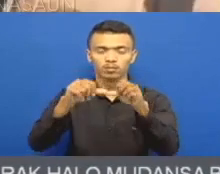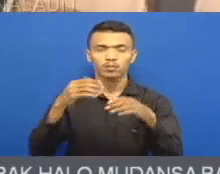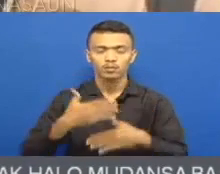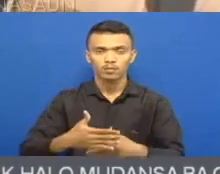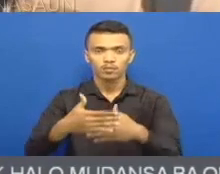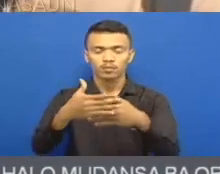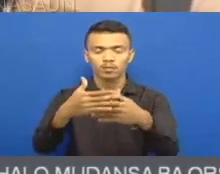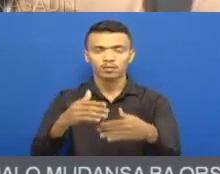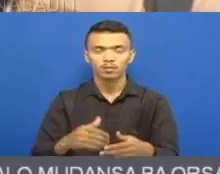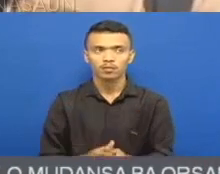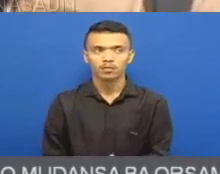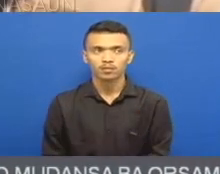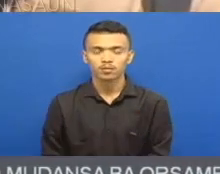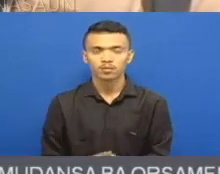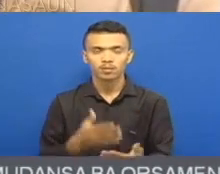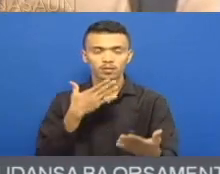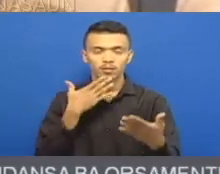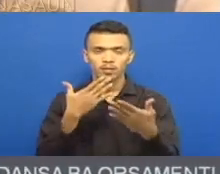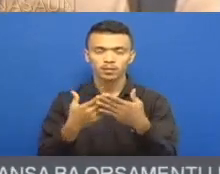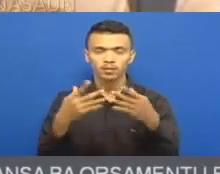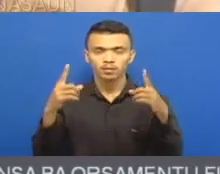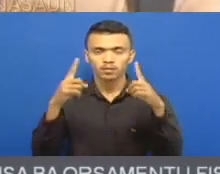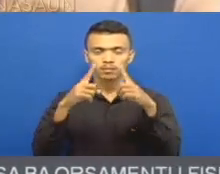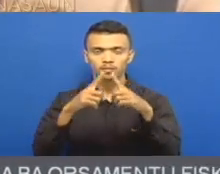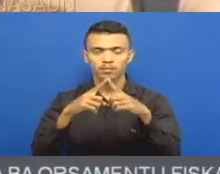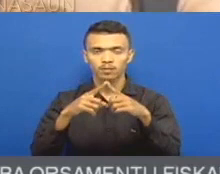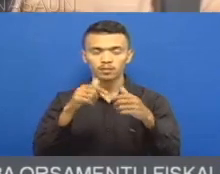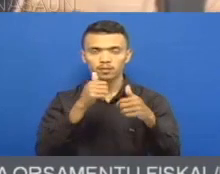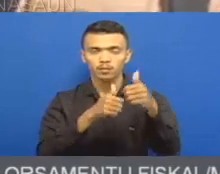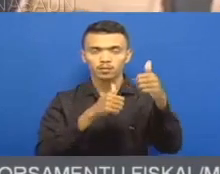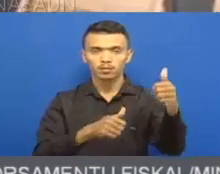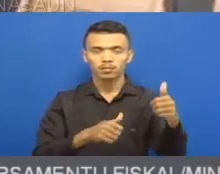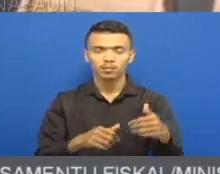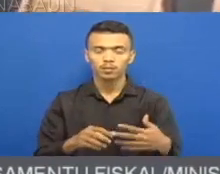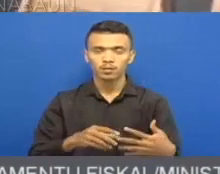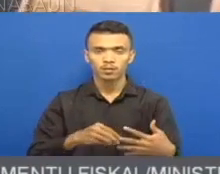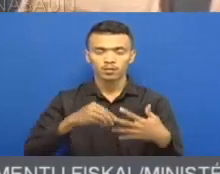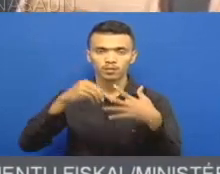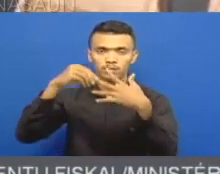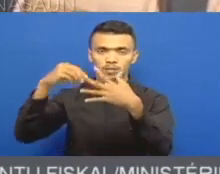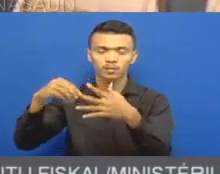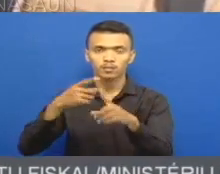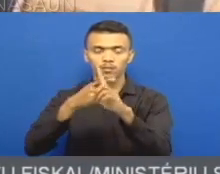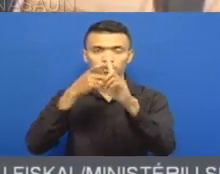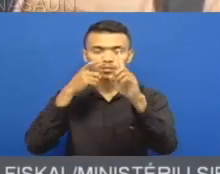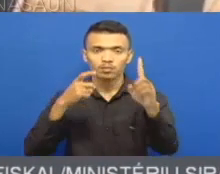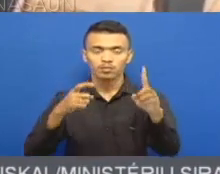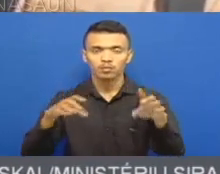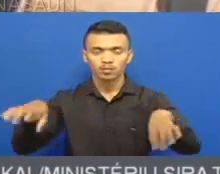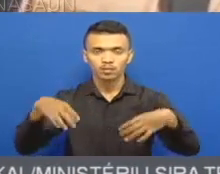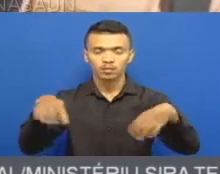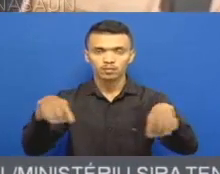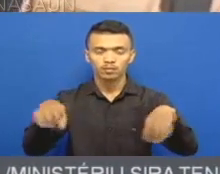lar. Ida ne garante qualidade ba projeto de ne tamba ita base ho tu ba específico de mesma ka usi obras